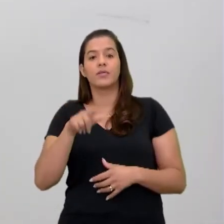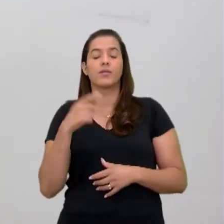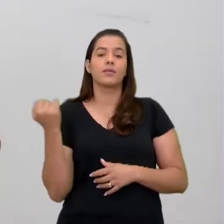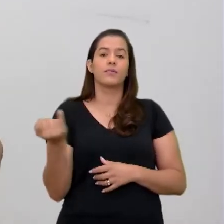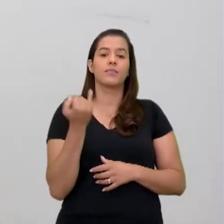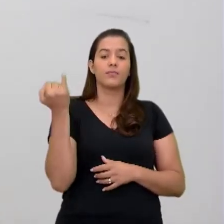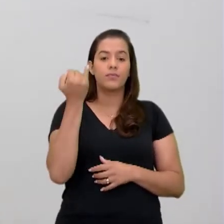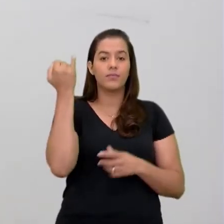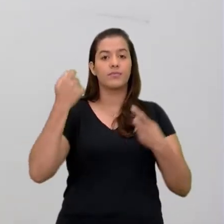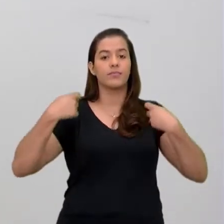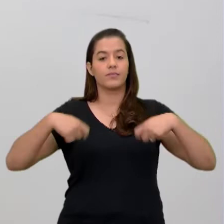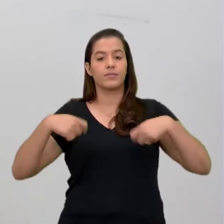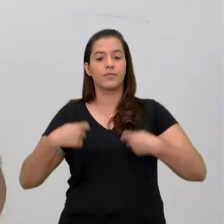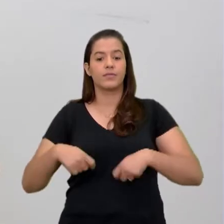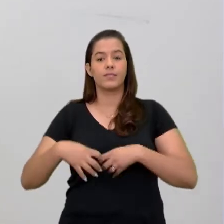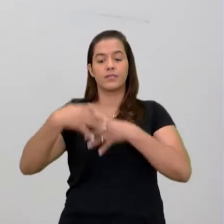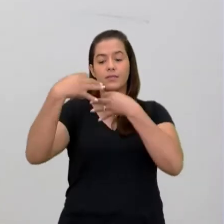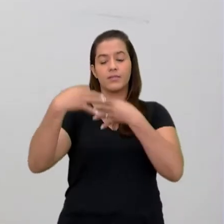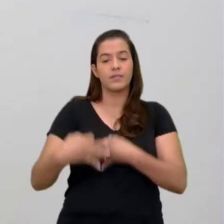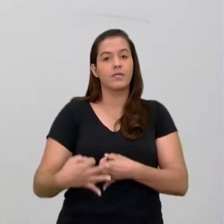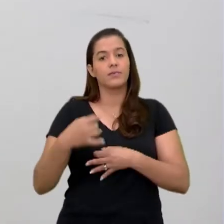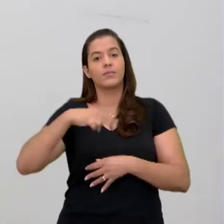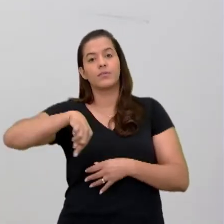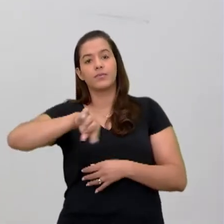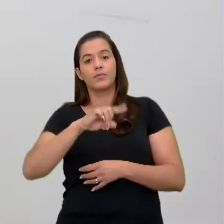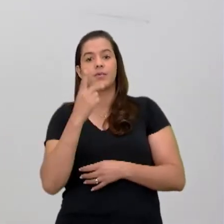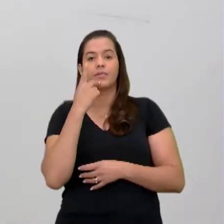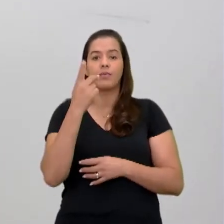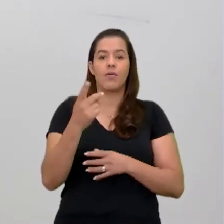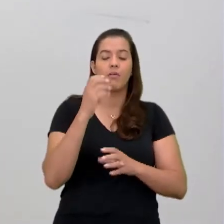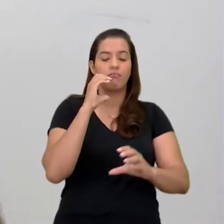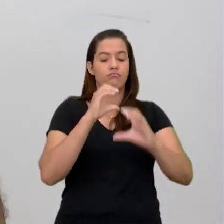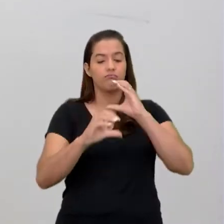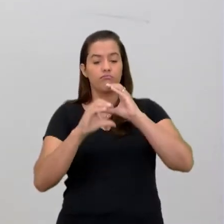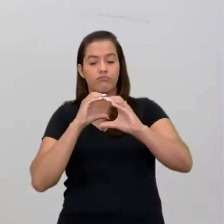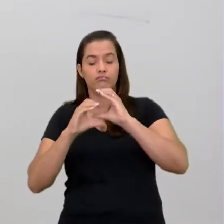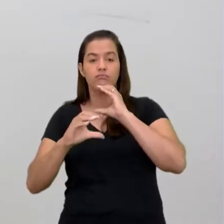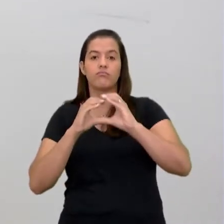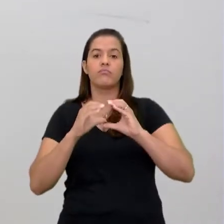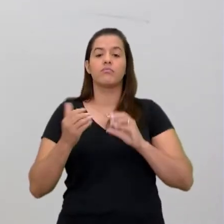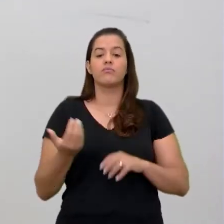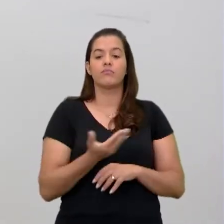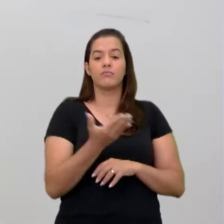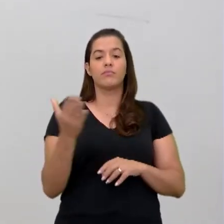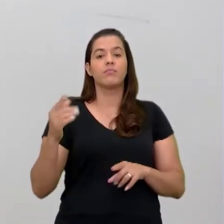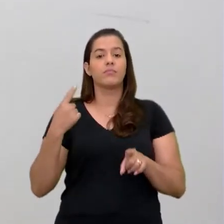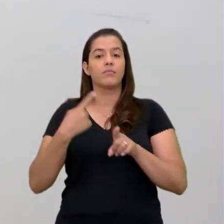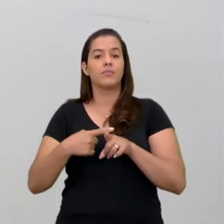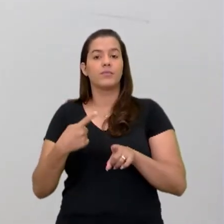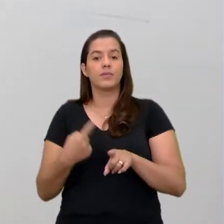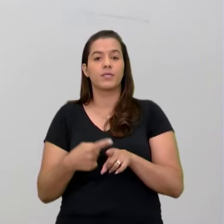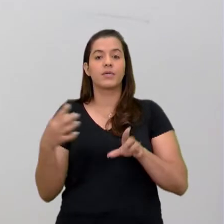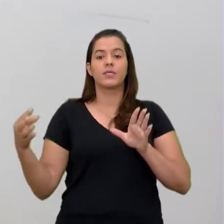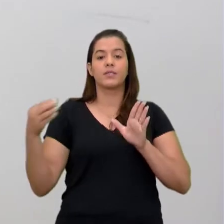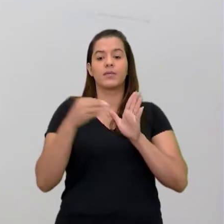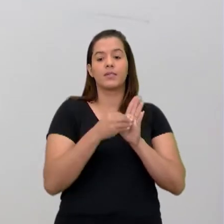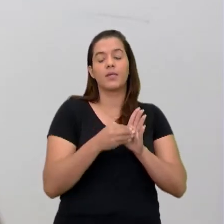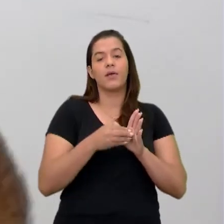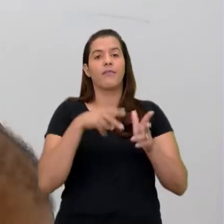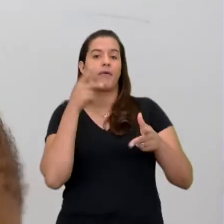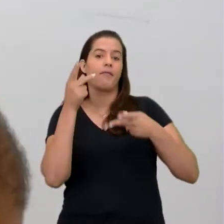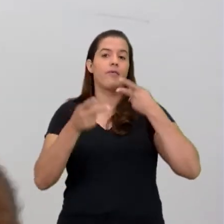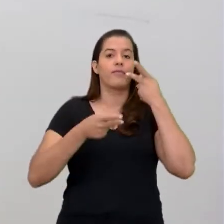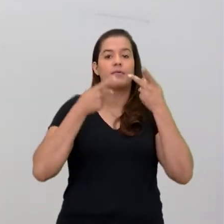muito pontual para falar, para se comunicar, porque ninguém aguenta muito